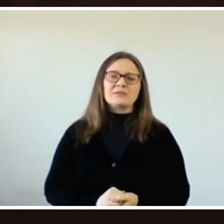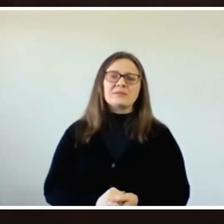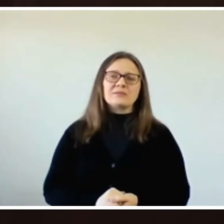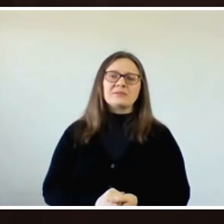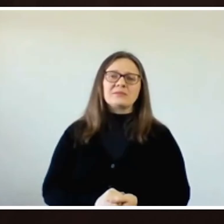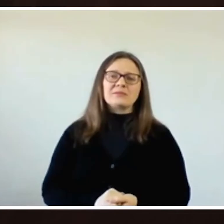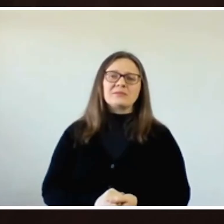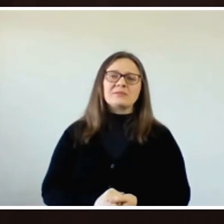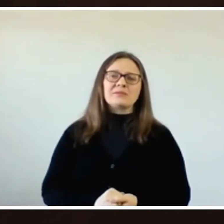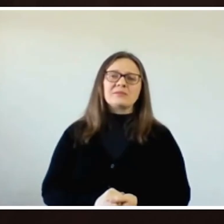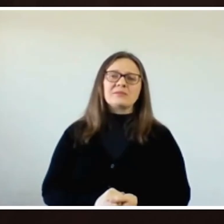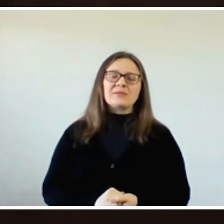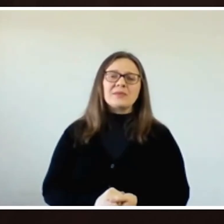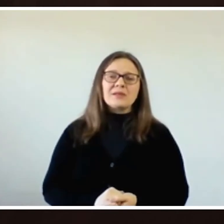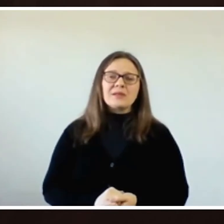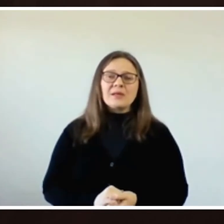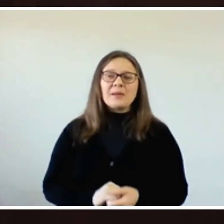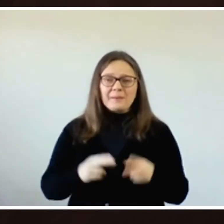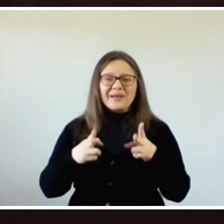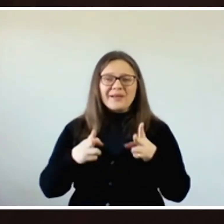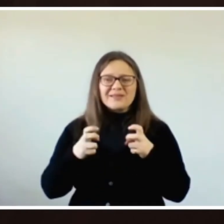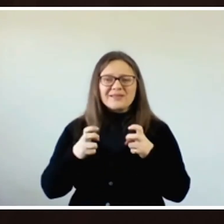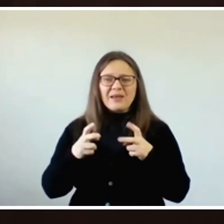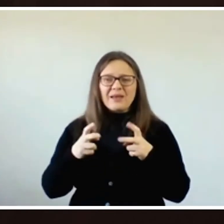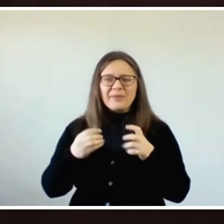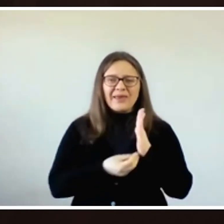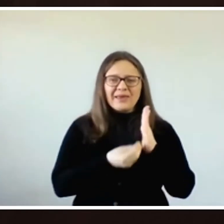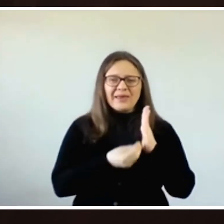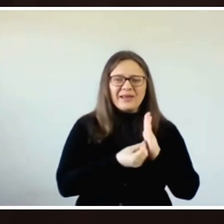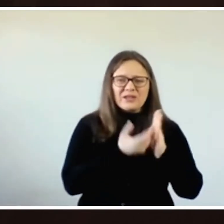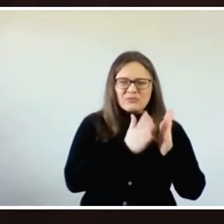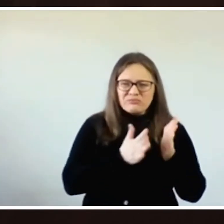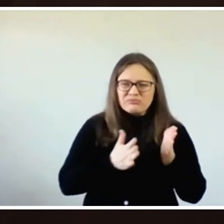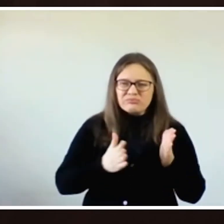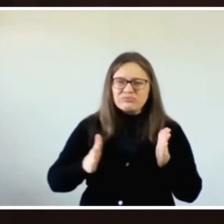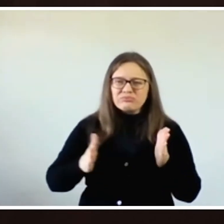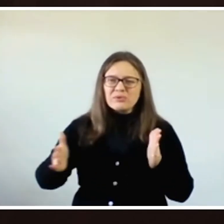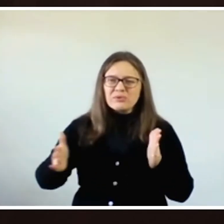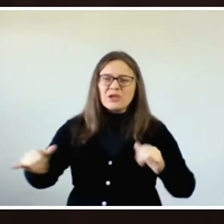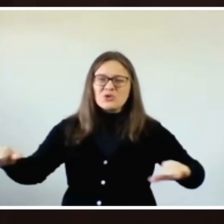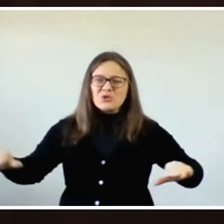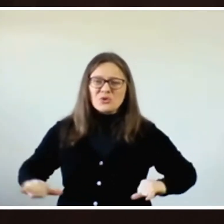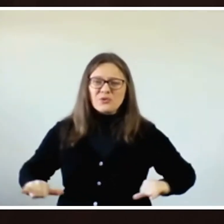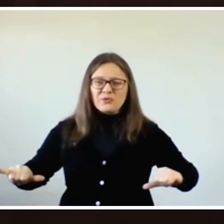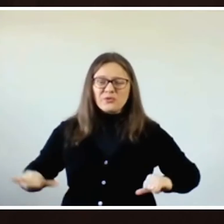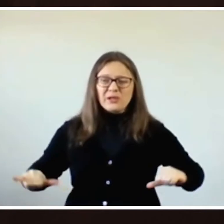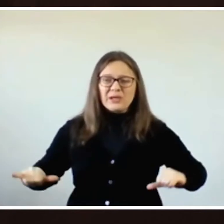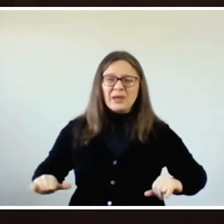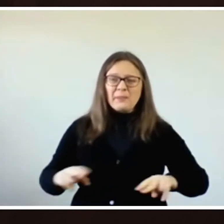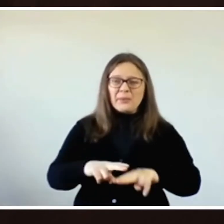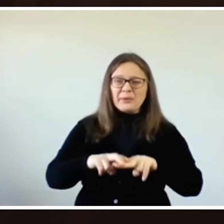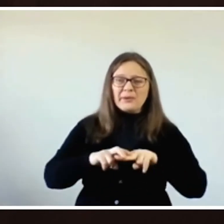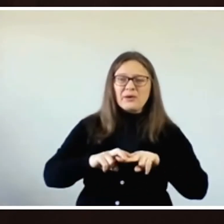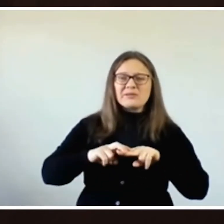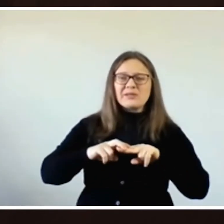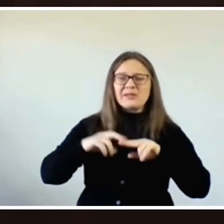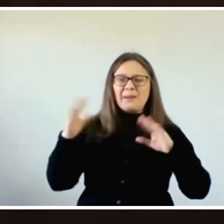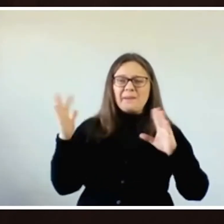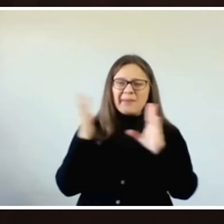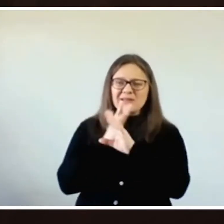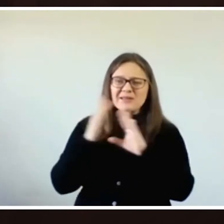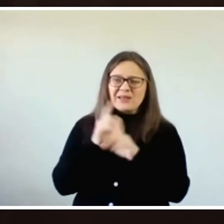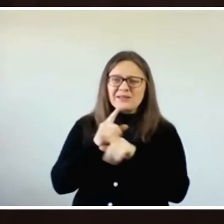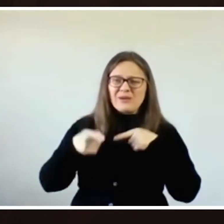machucados pela perseguição, e agora foram convocados para um lugar super, né,